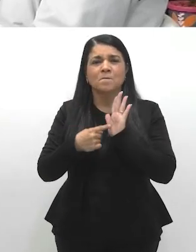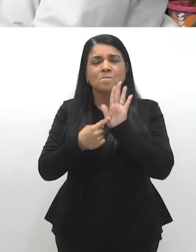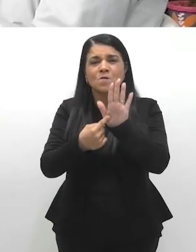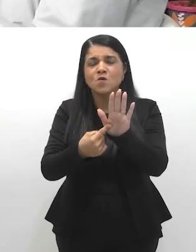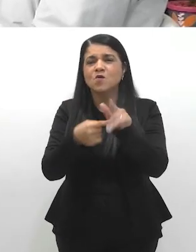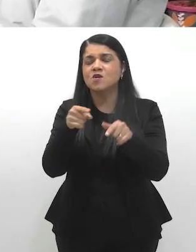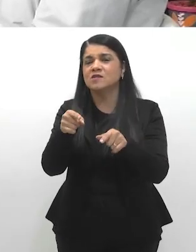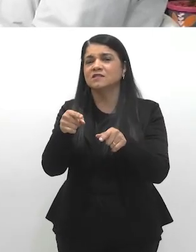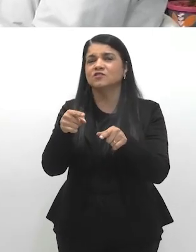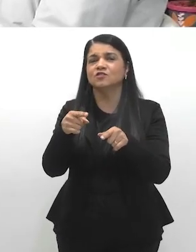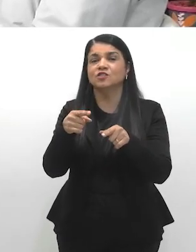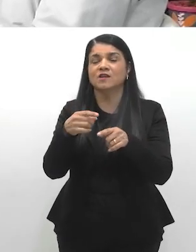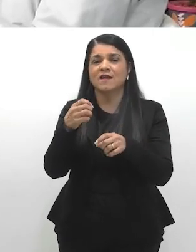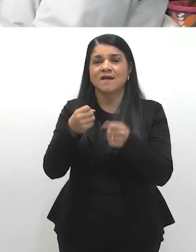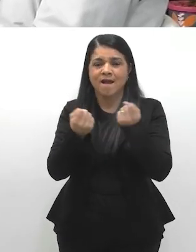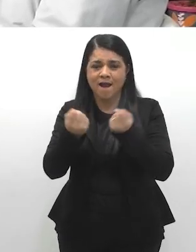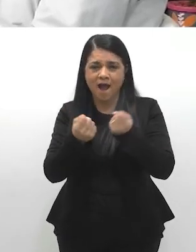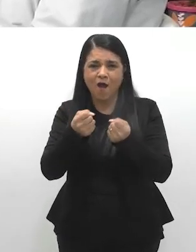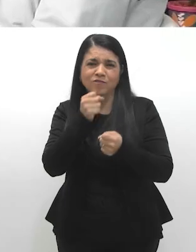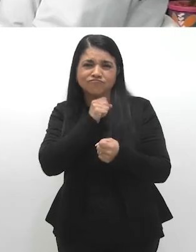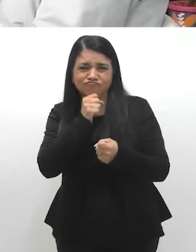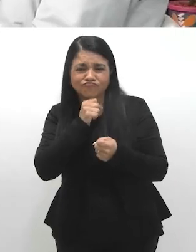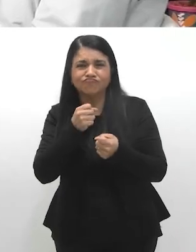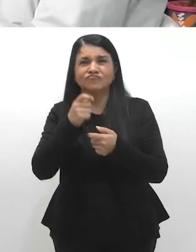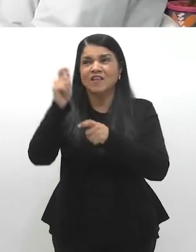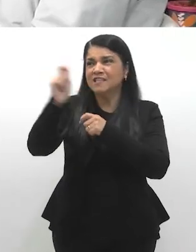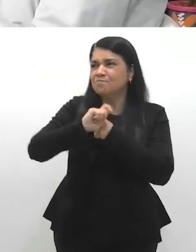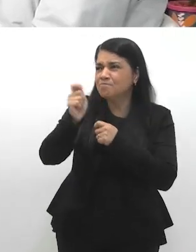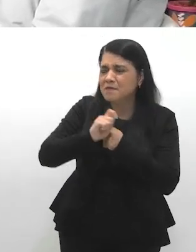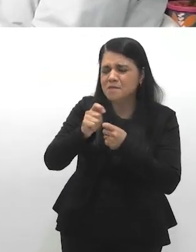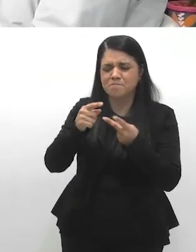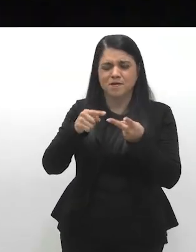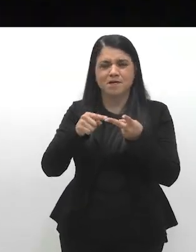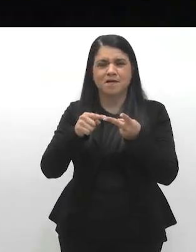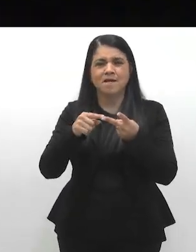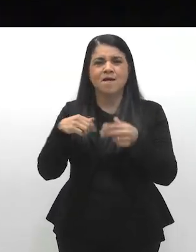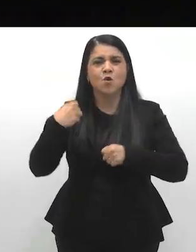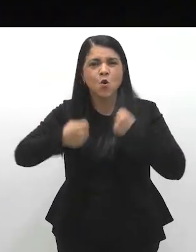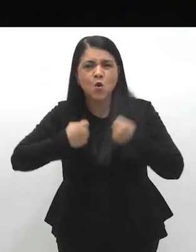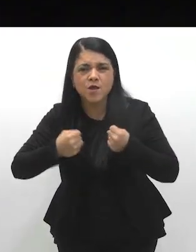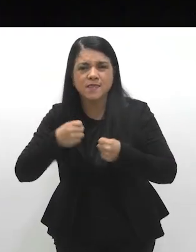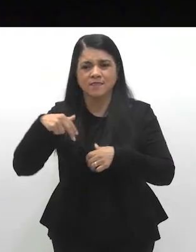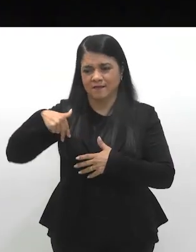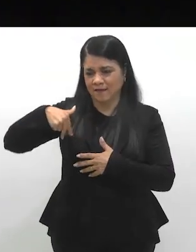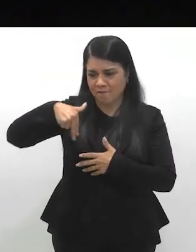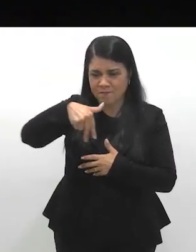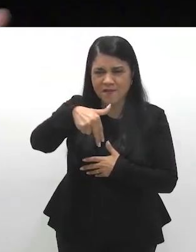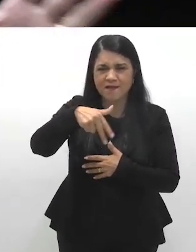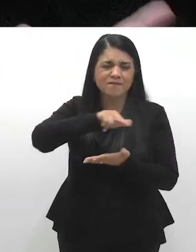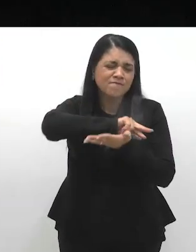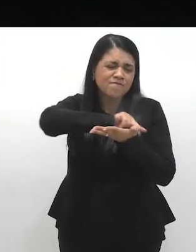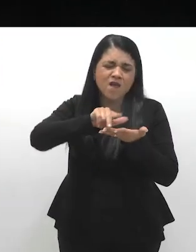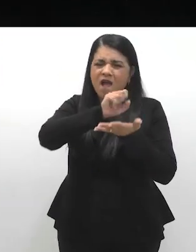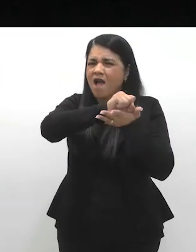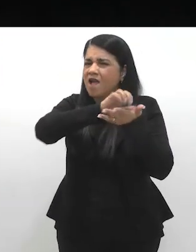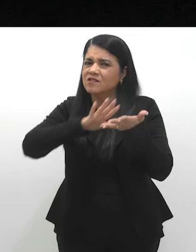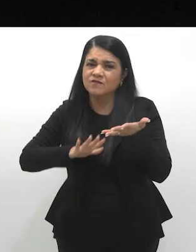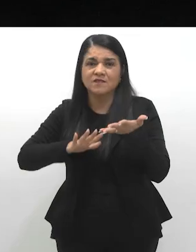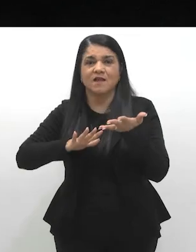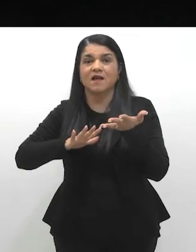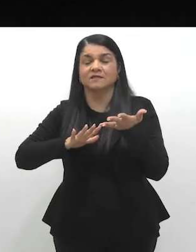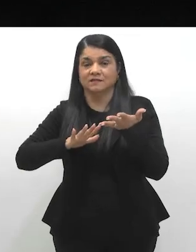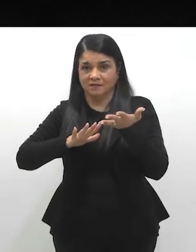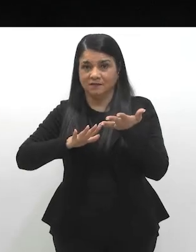a mostra de carros antigos, festival de pipa, corrida, caminhada, enfim, uma